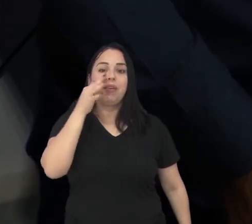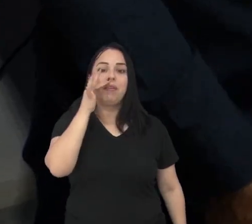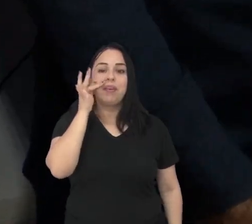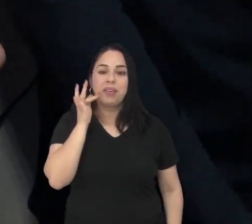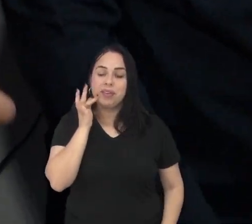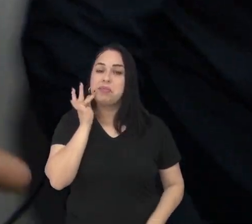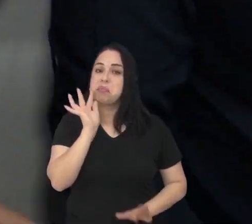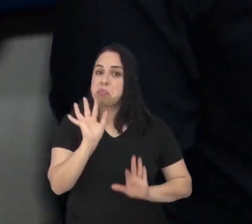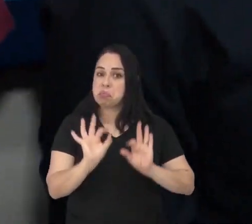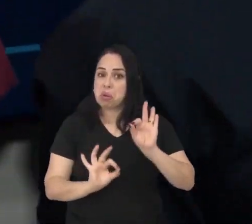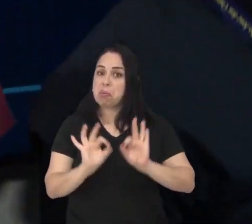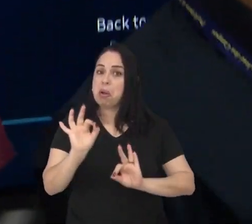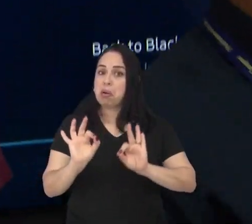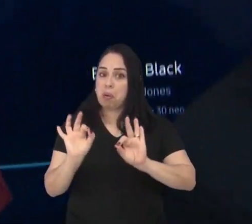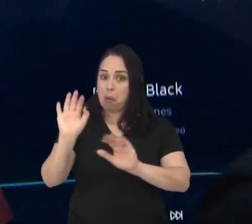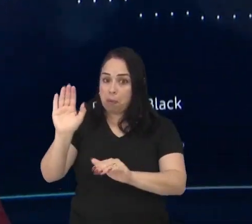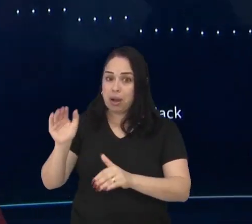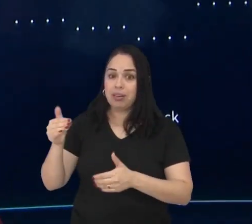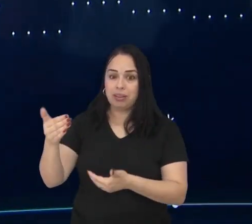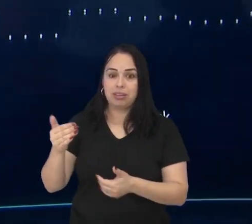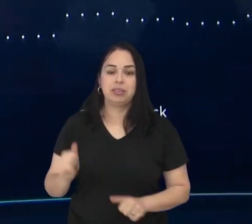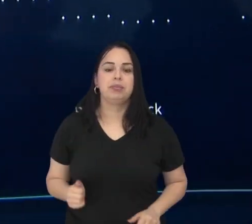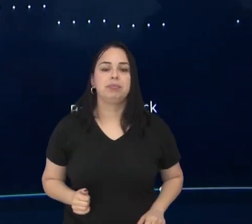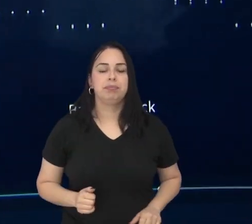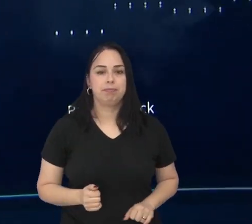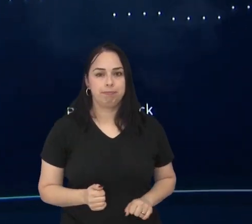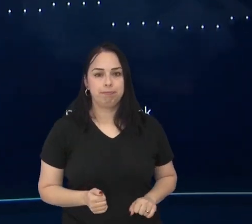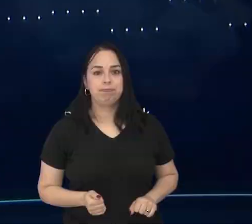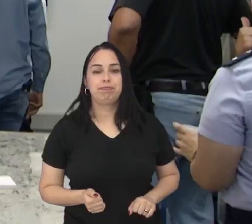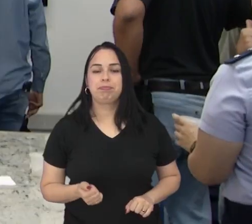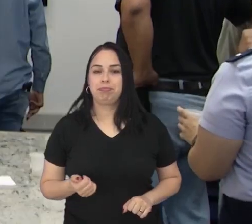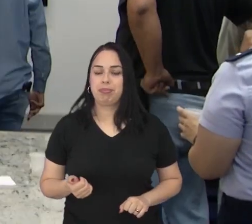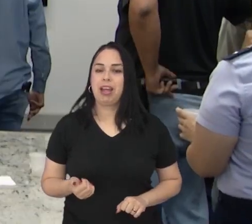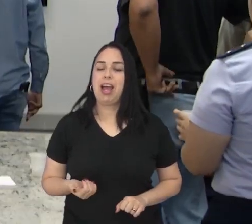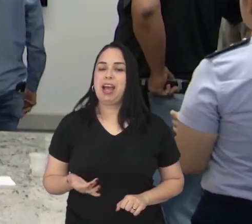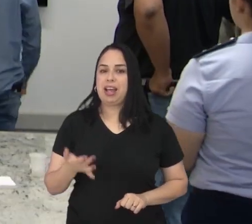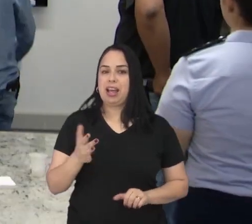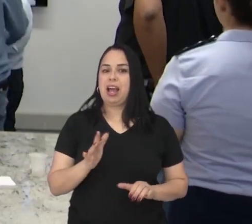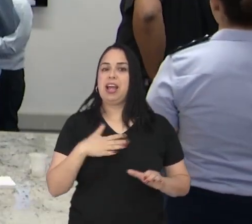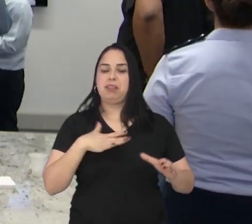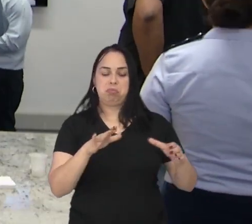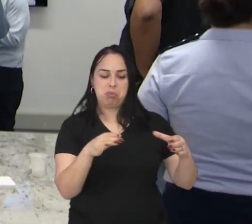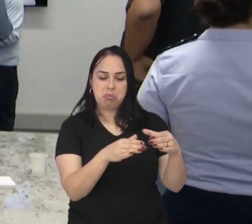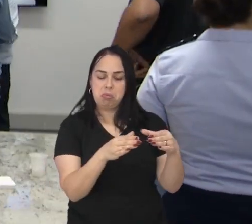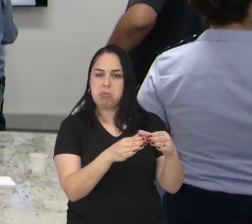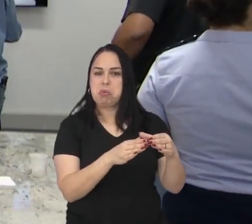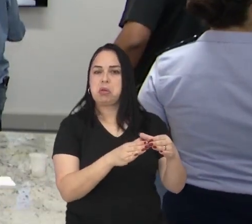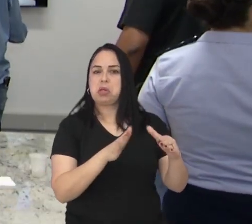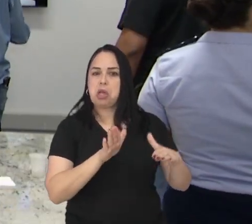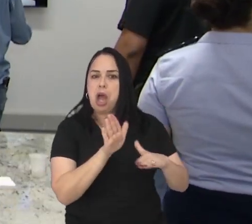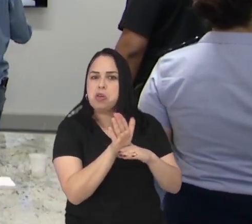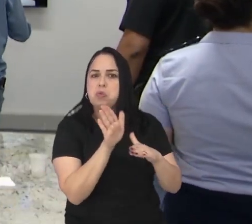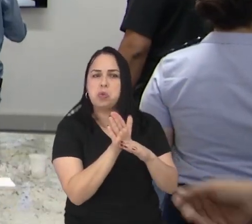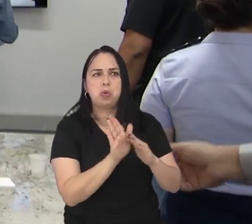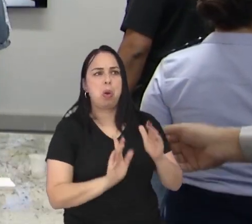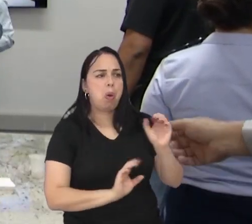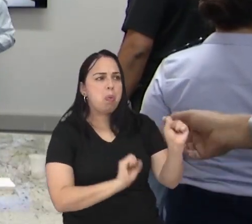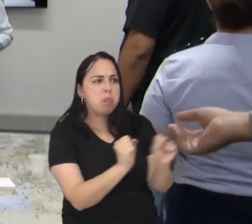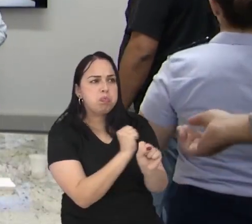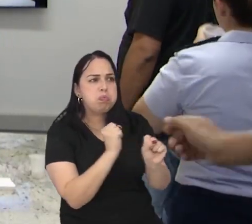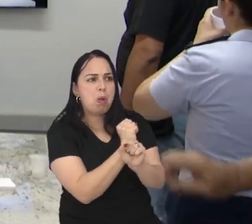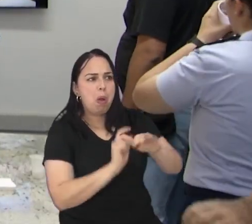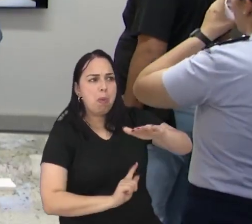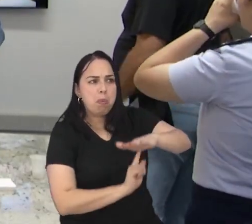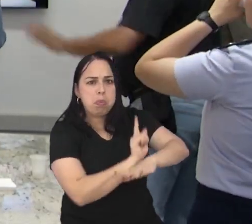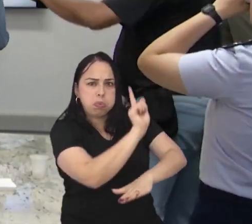conduzida pelo vereador Fabião Zagueiro, que também recebeu a homenagem. Por trás, tem as pessoas também que fizeram a